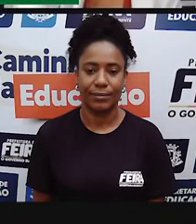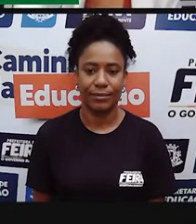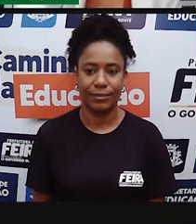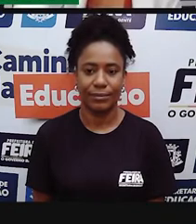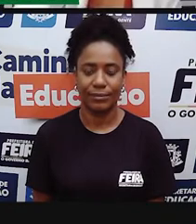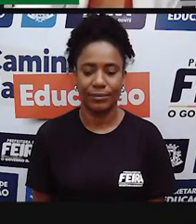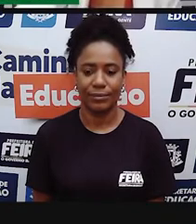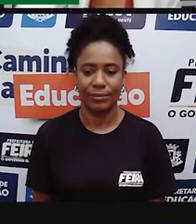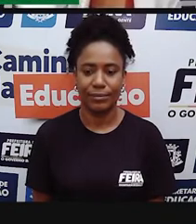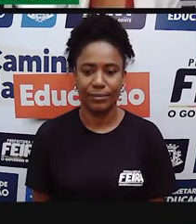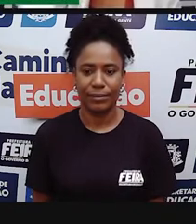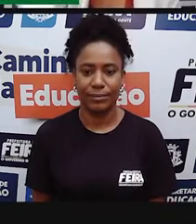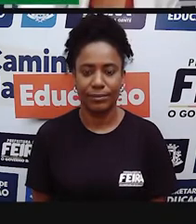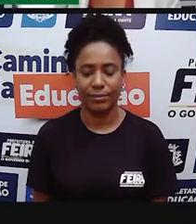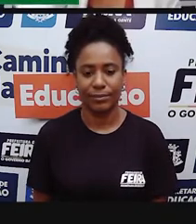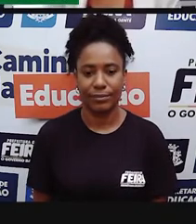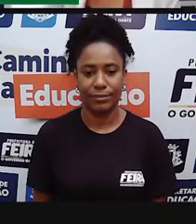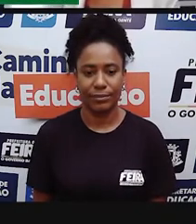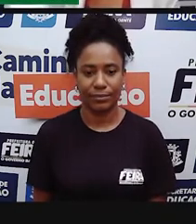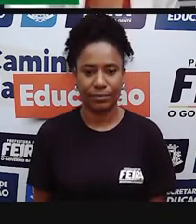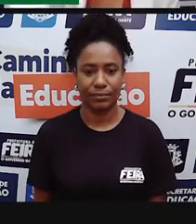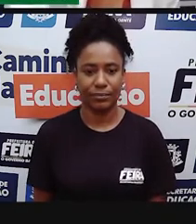ai ai